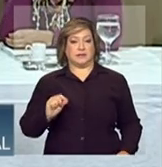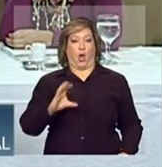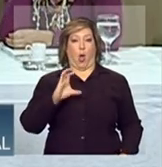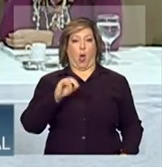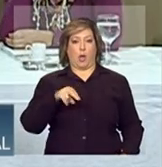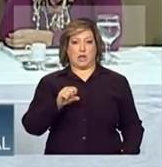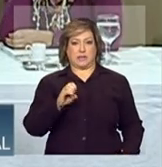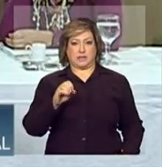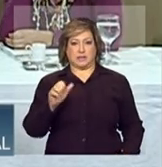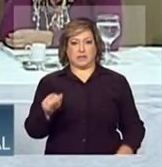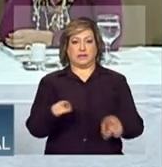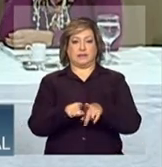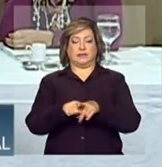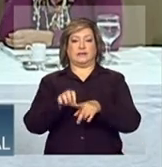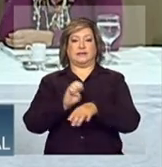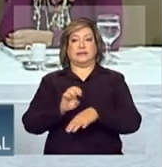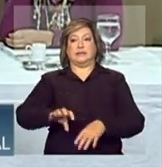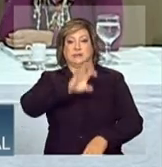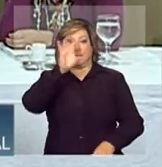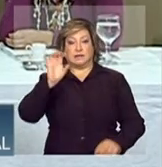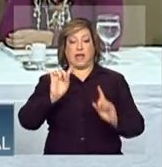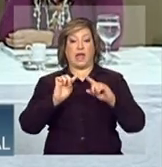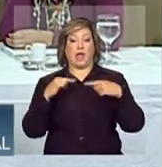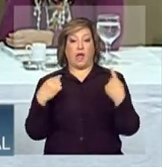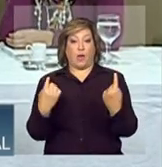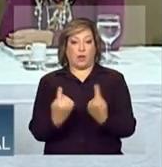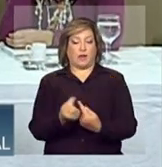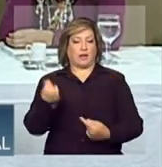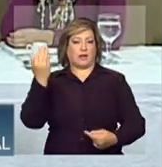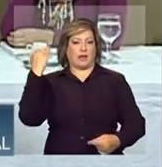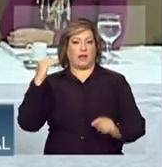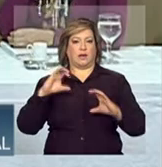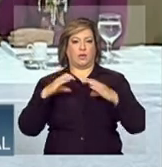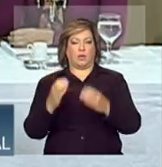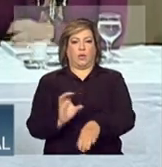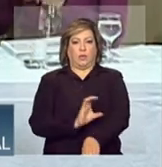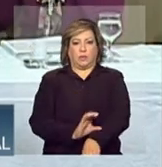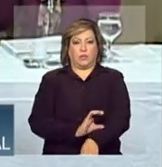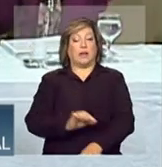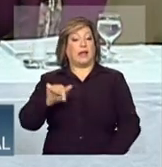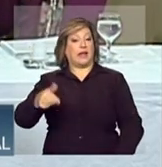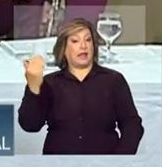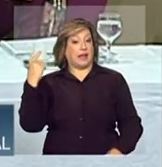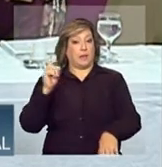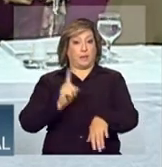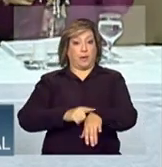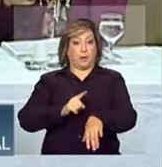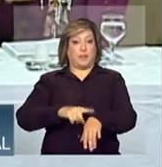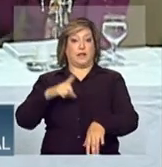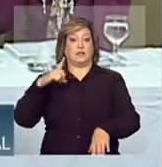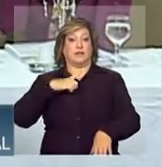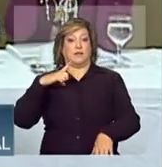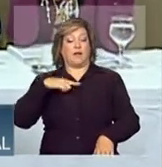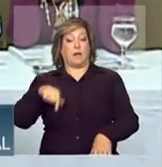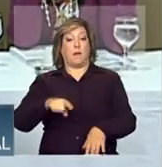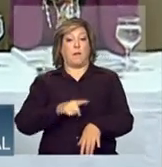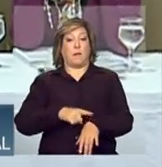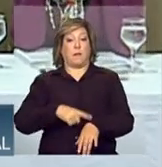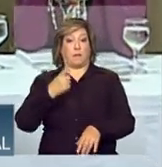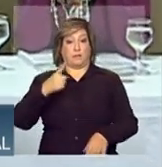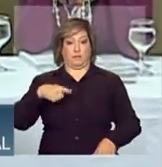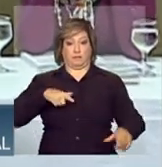se reuniram previamente numa oficina e, naquele momento, tiveram essa missão